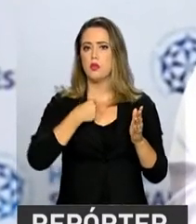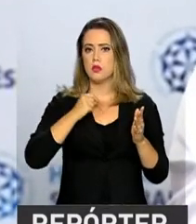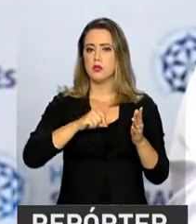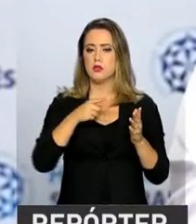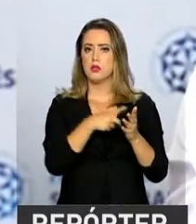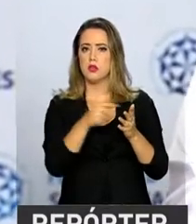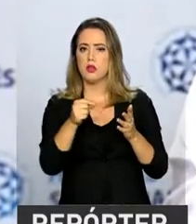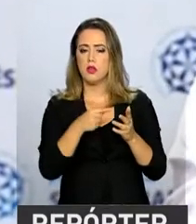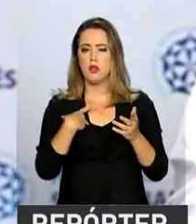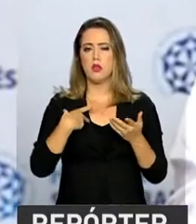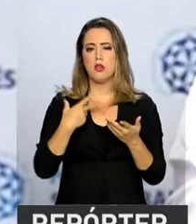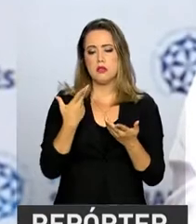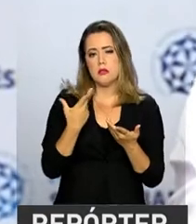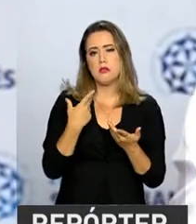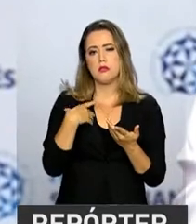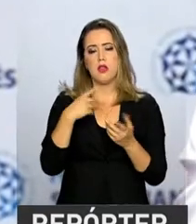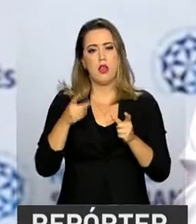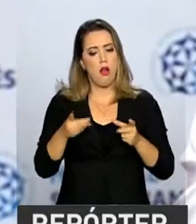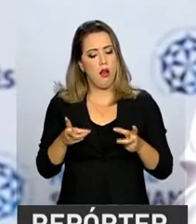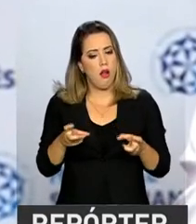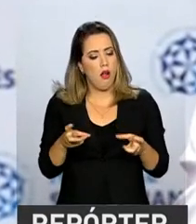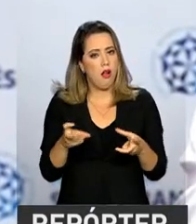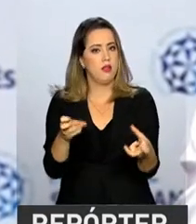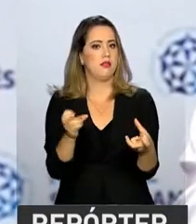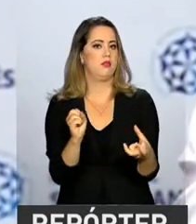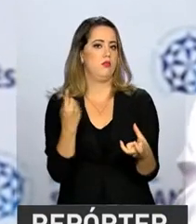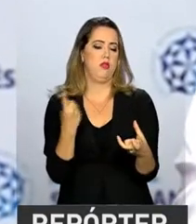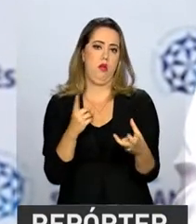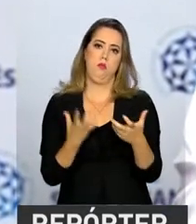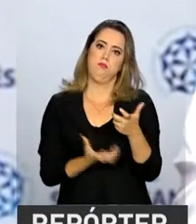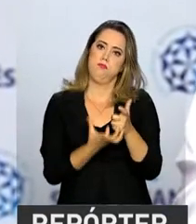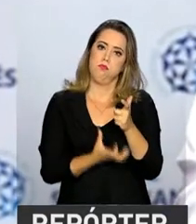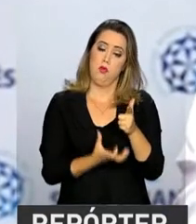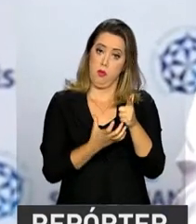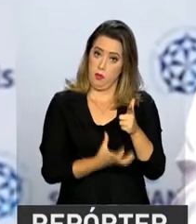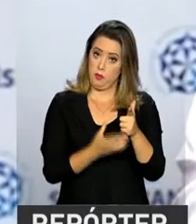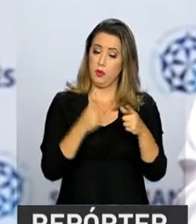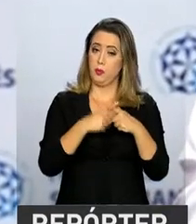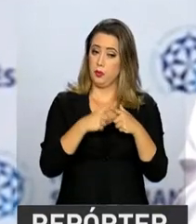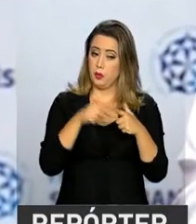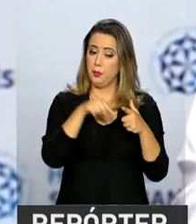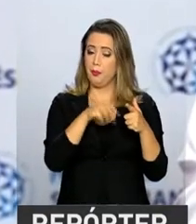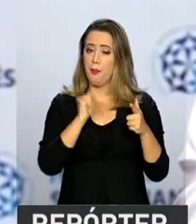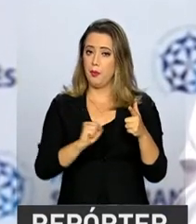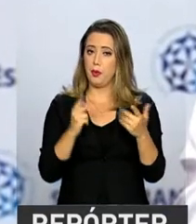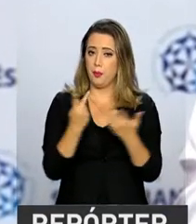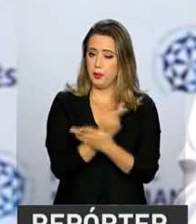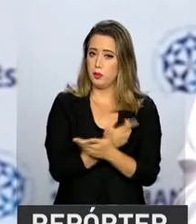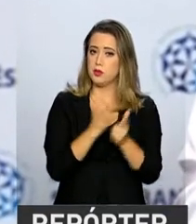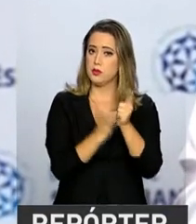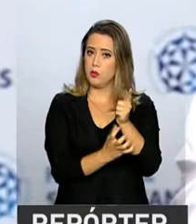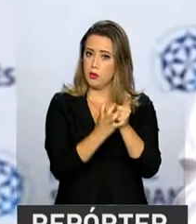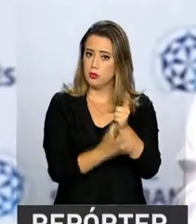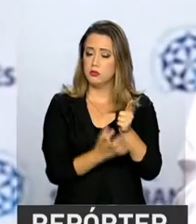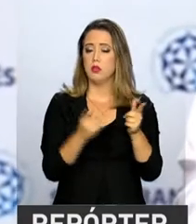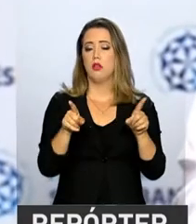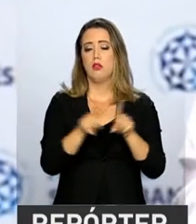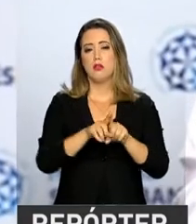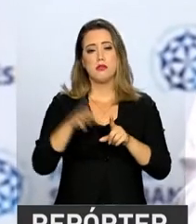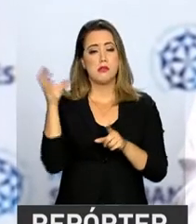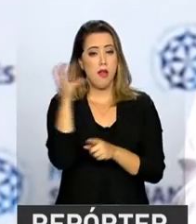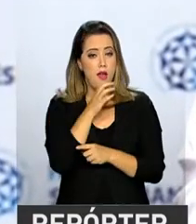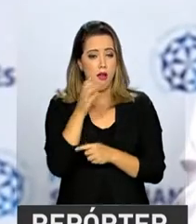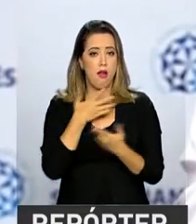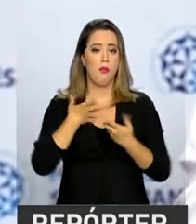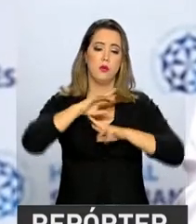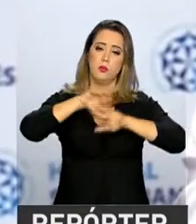uma ideia se tem alguma coisa maligna ou não na próstata. A próstata, todos sabem que é um local onde o câncer cresce com grande frequência no homem, o